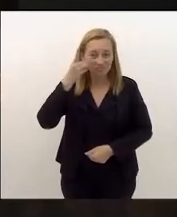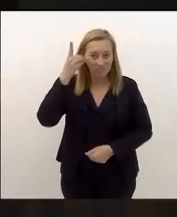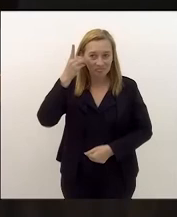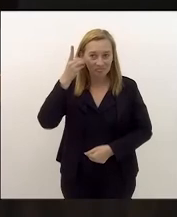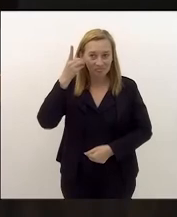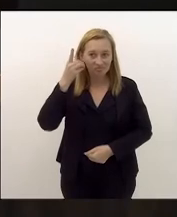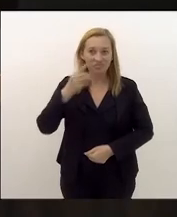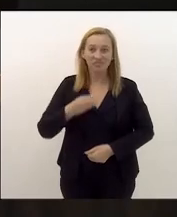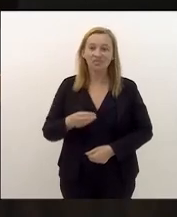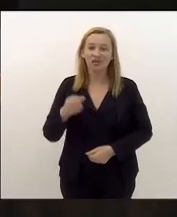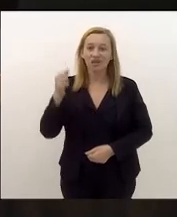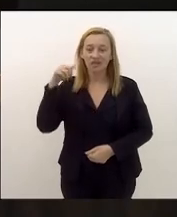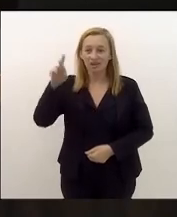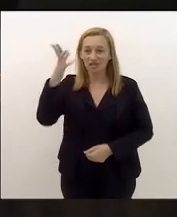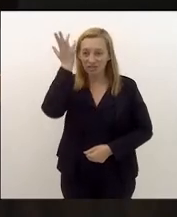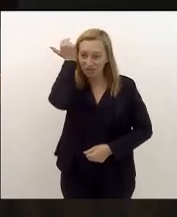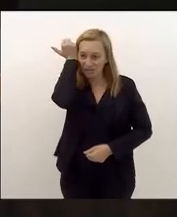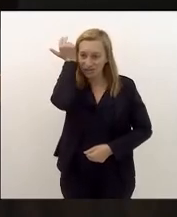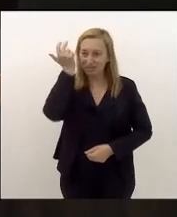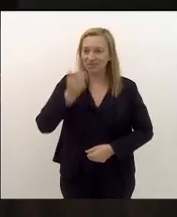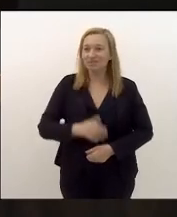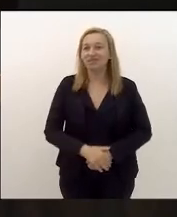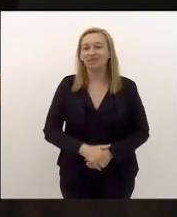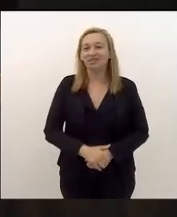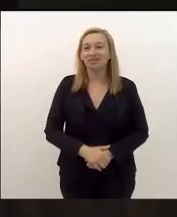nobre deputado Eliomar Coelho.